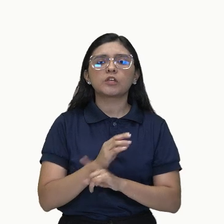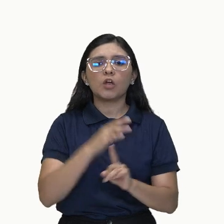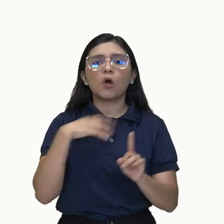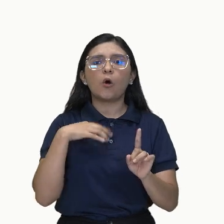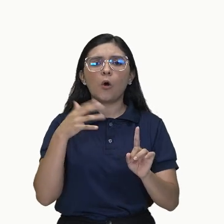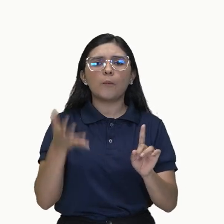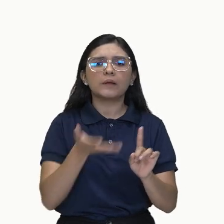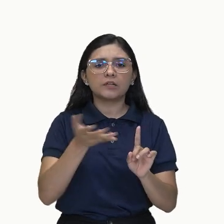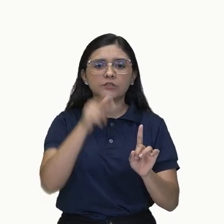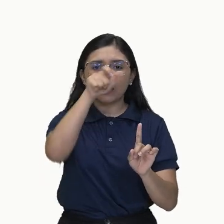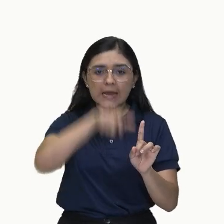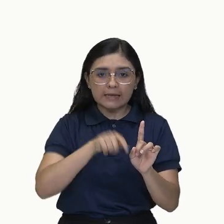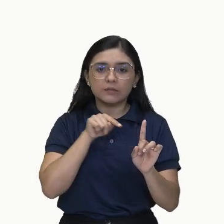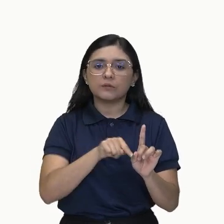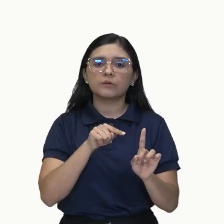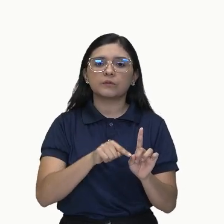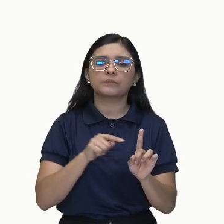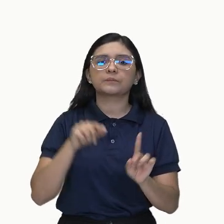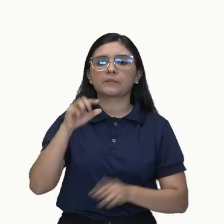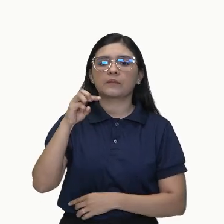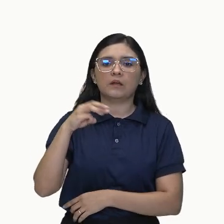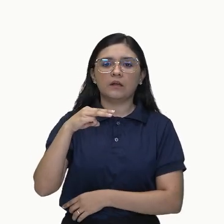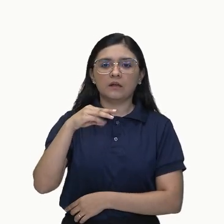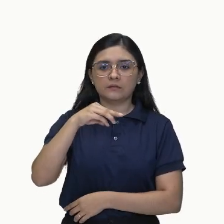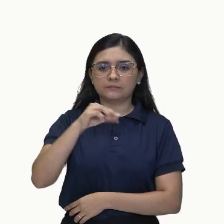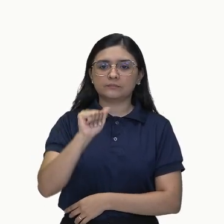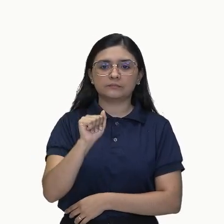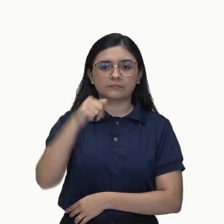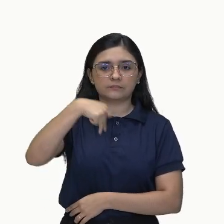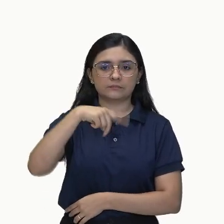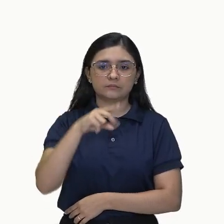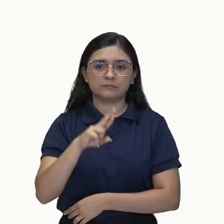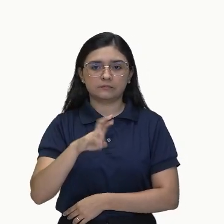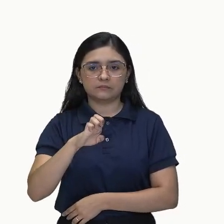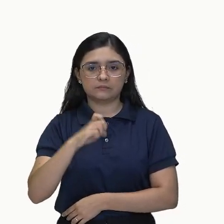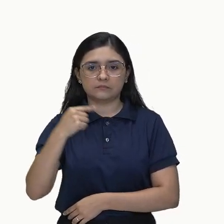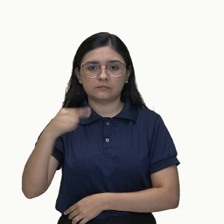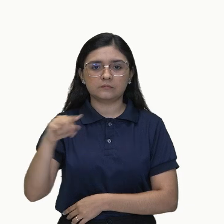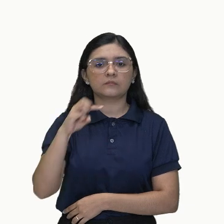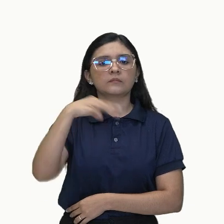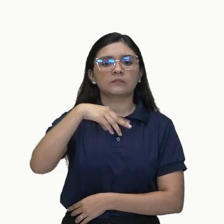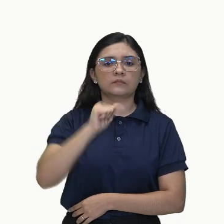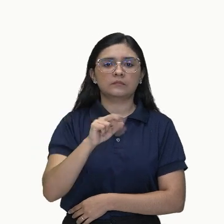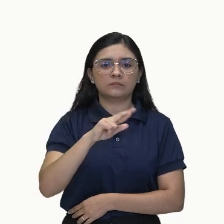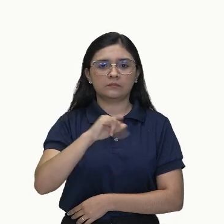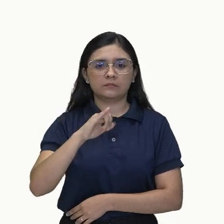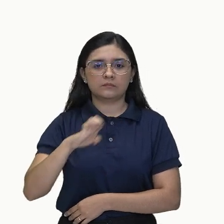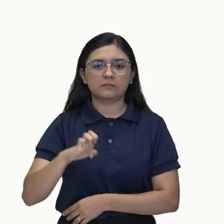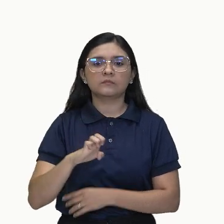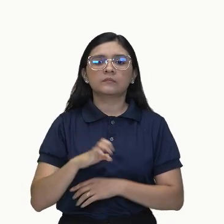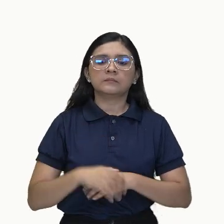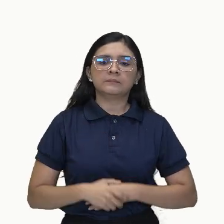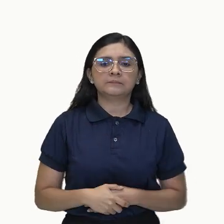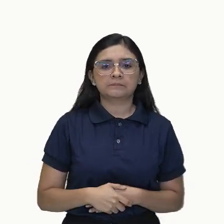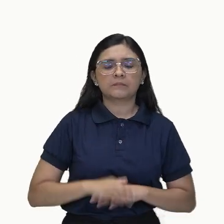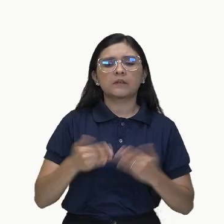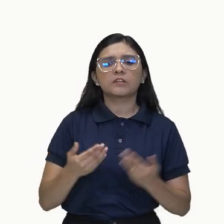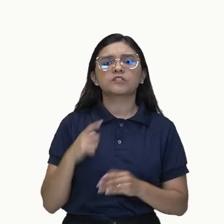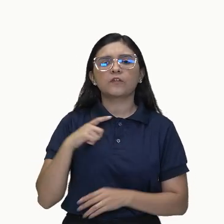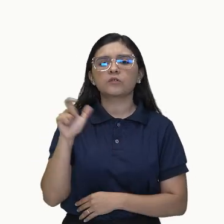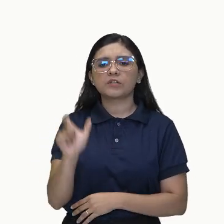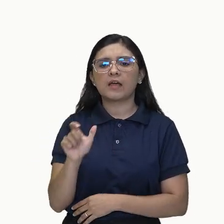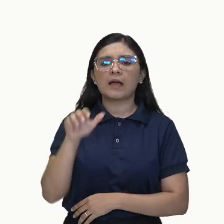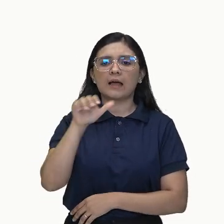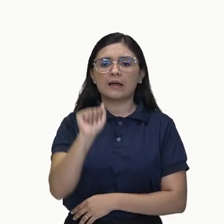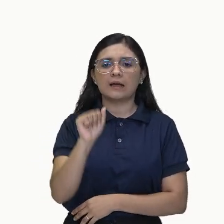homenagem a André Marie Ampère. Observem que a unidade que nós vamos trabalhar é o ampere. Toda vez que eu